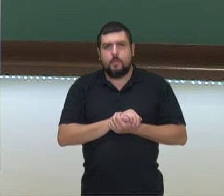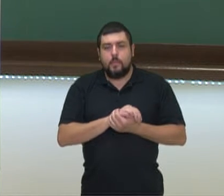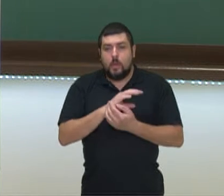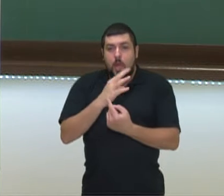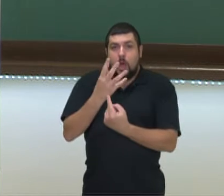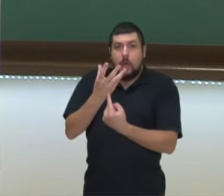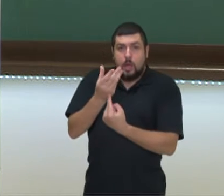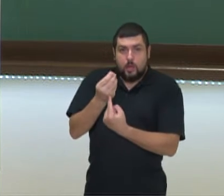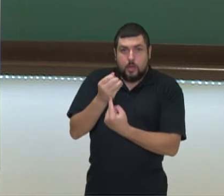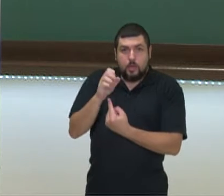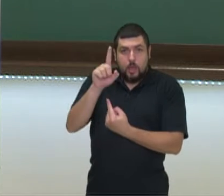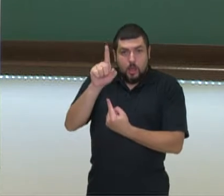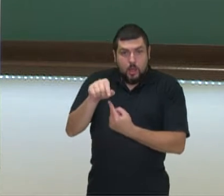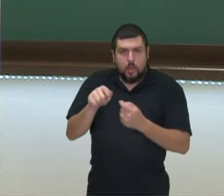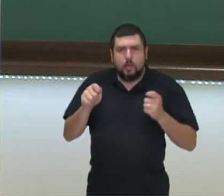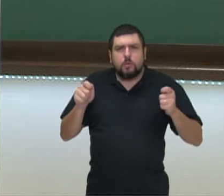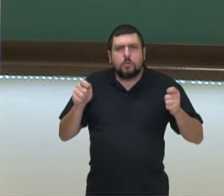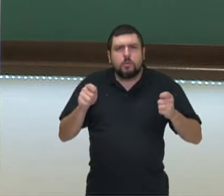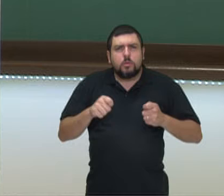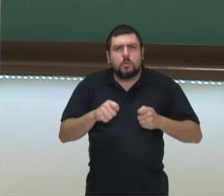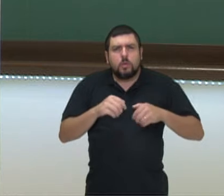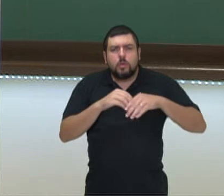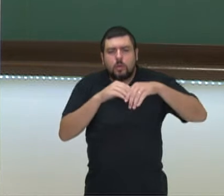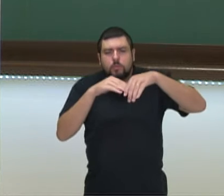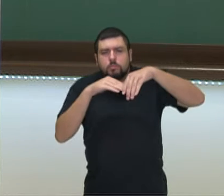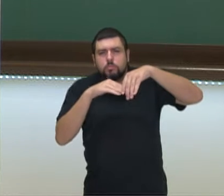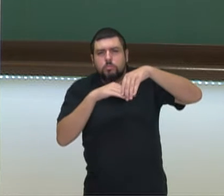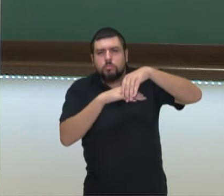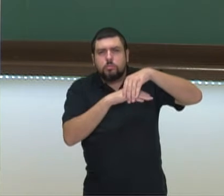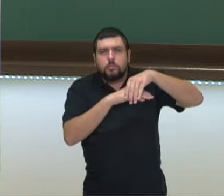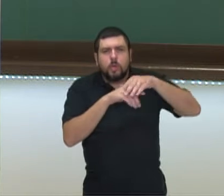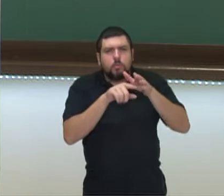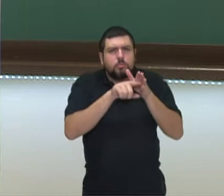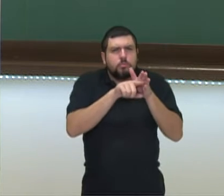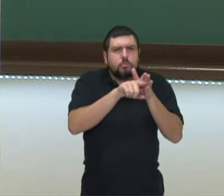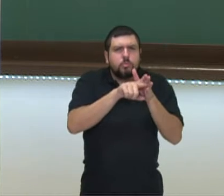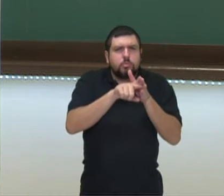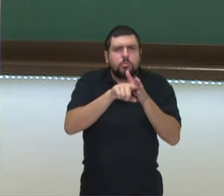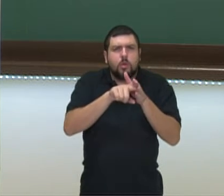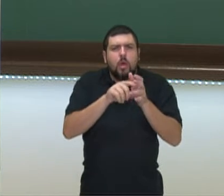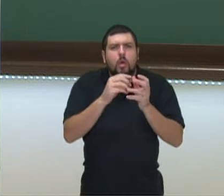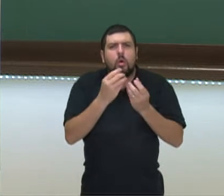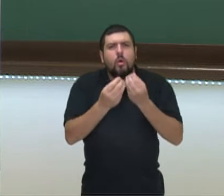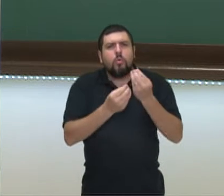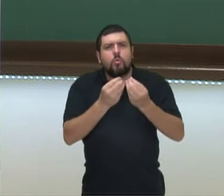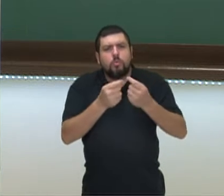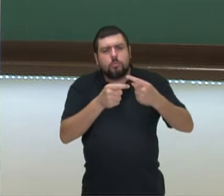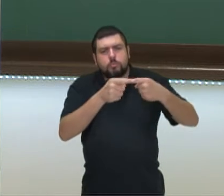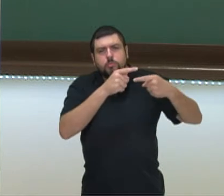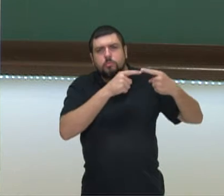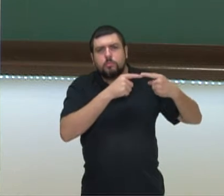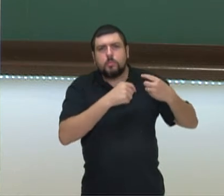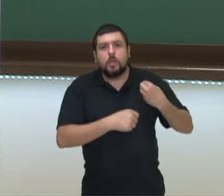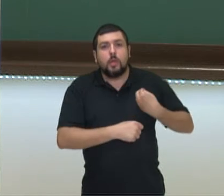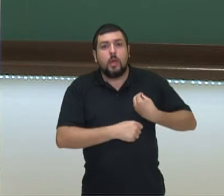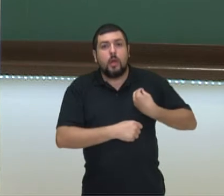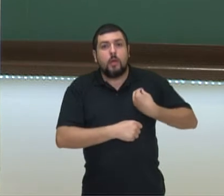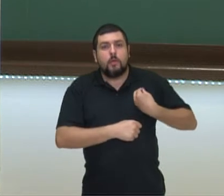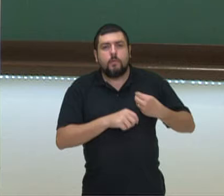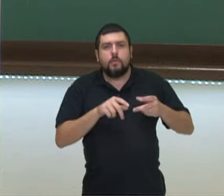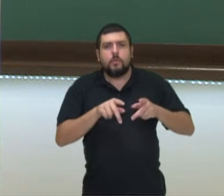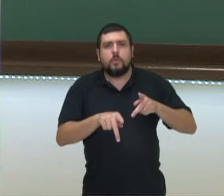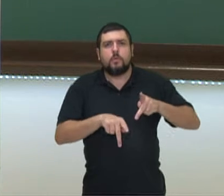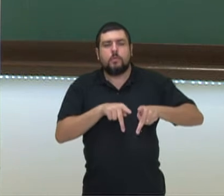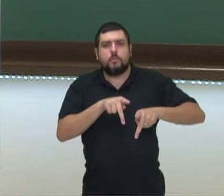uma fonte histórica que me ajuda a compreender a vida, né, dessas populações que viveram aí há 5.000